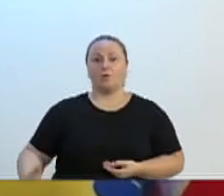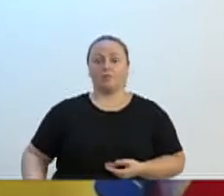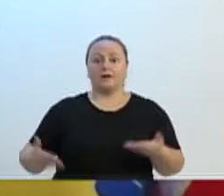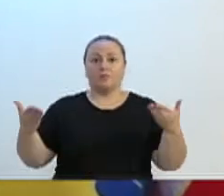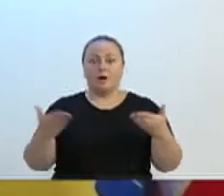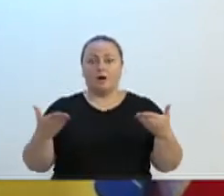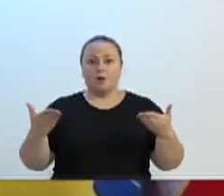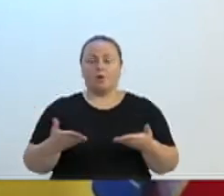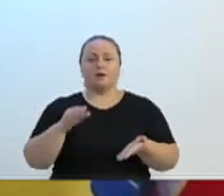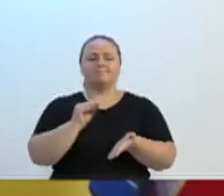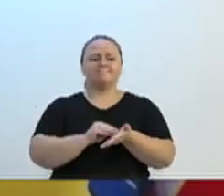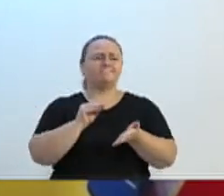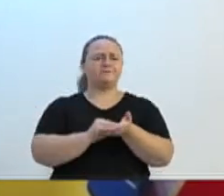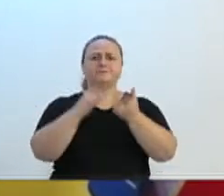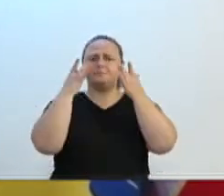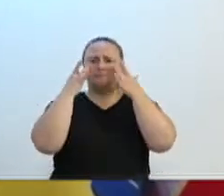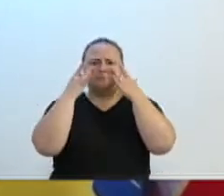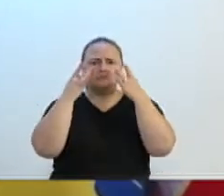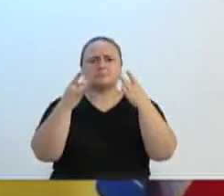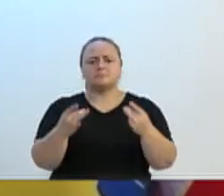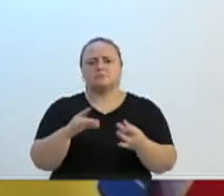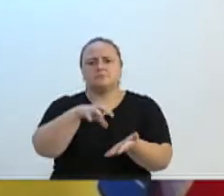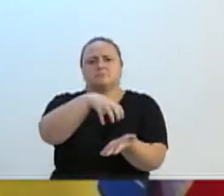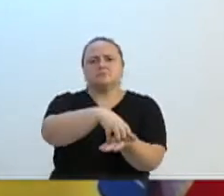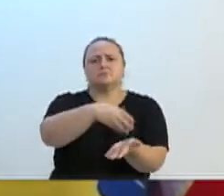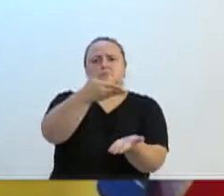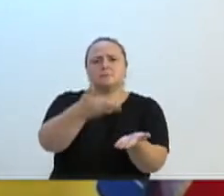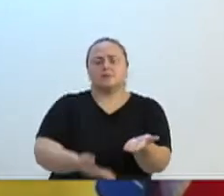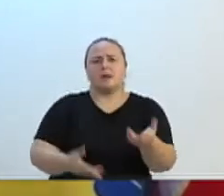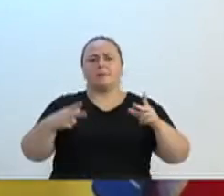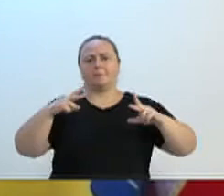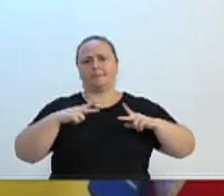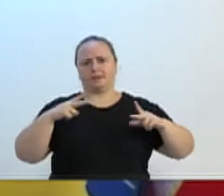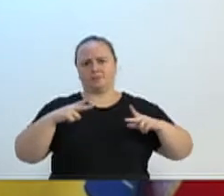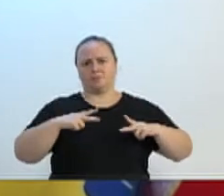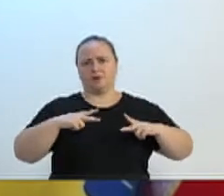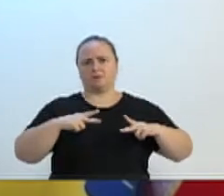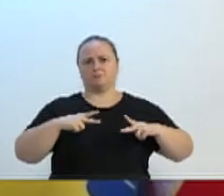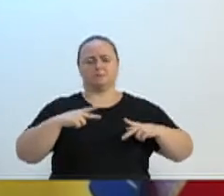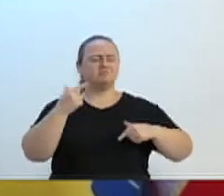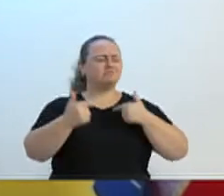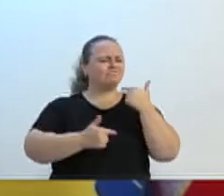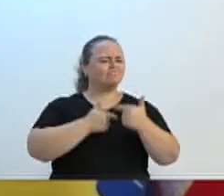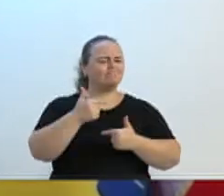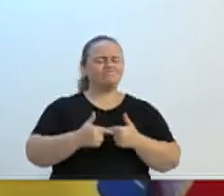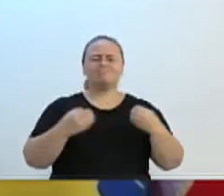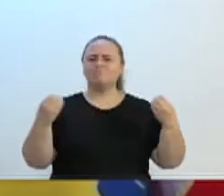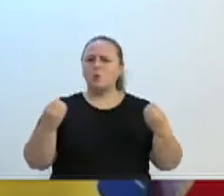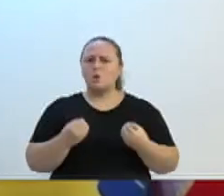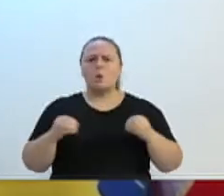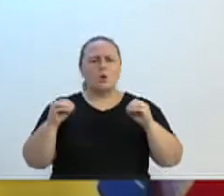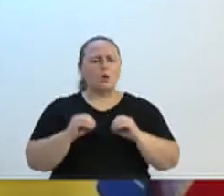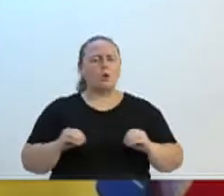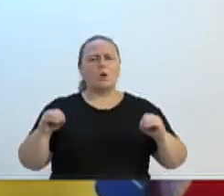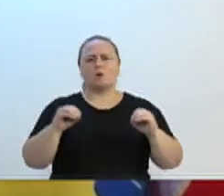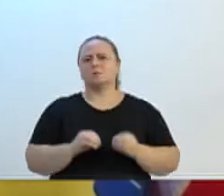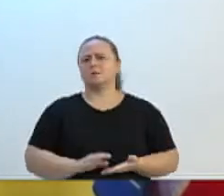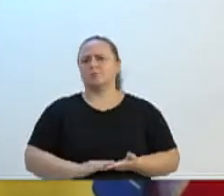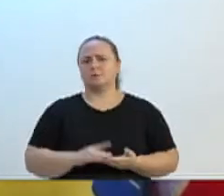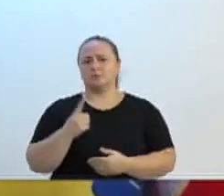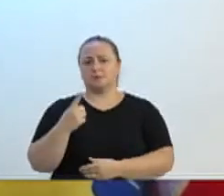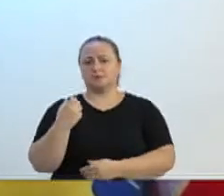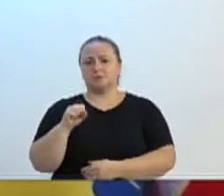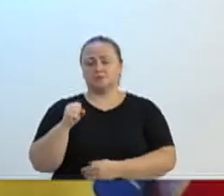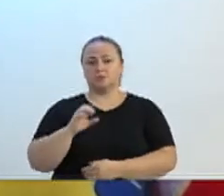esse setor, que faz um trabalho exemplar de excelência na educação, com cerca de 18% das matrículas em